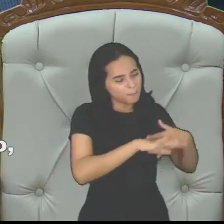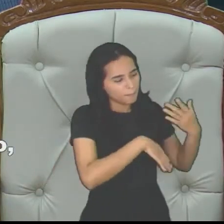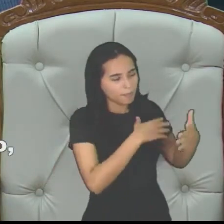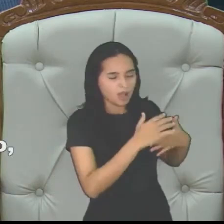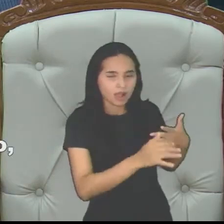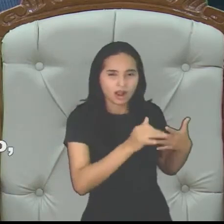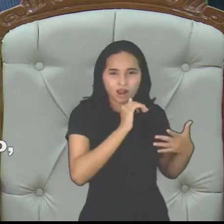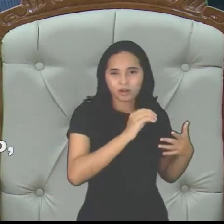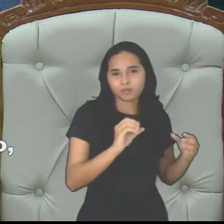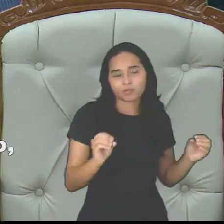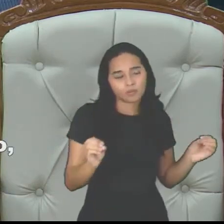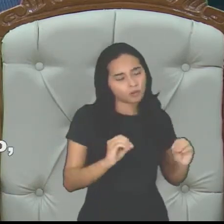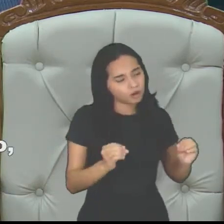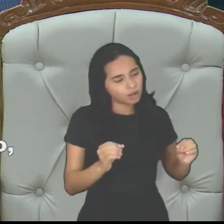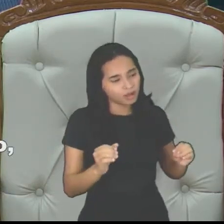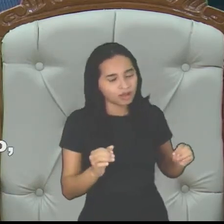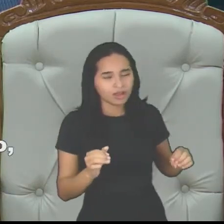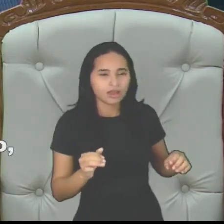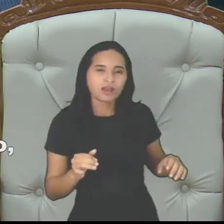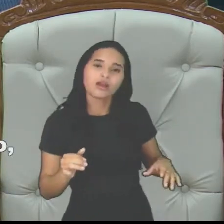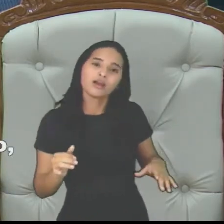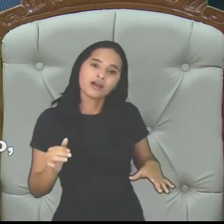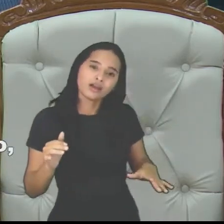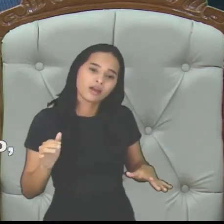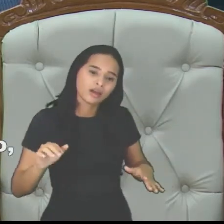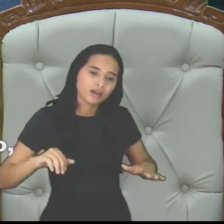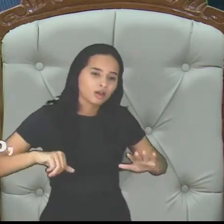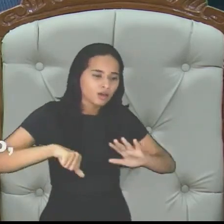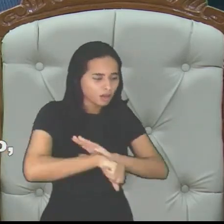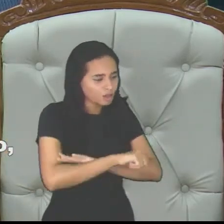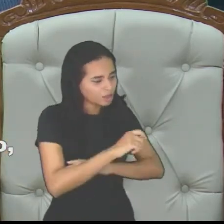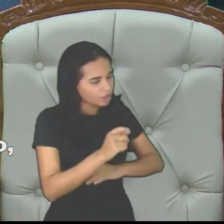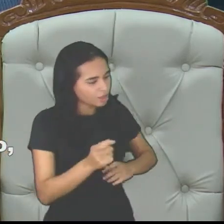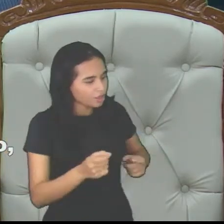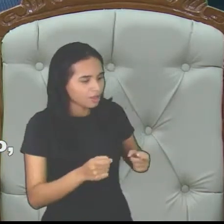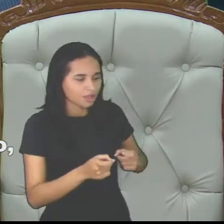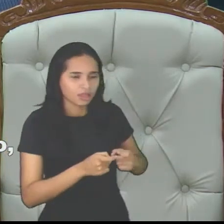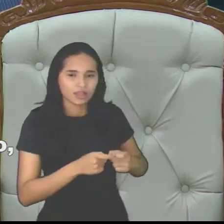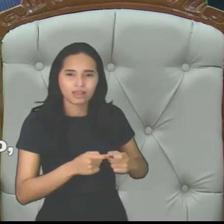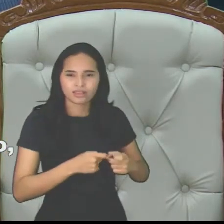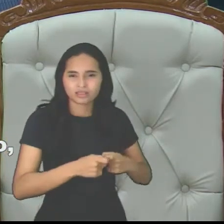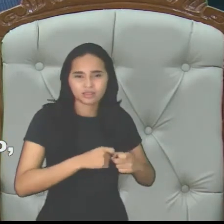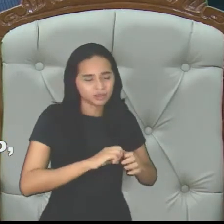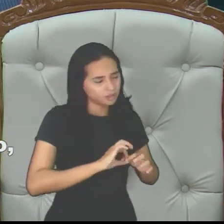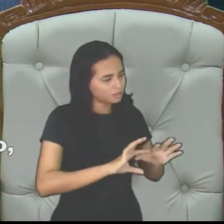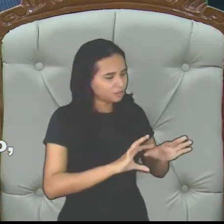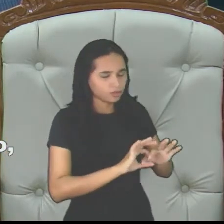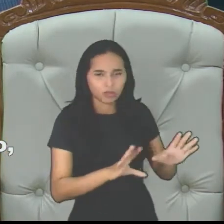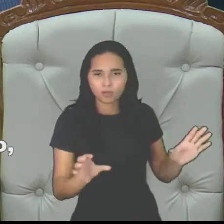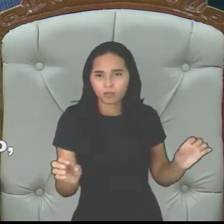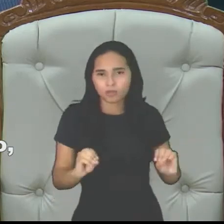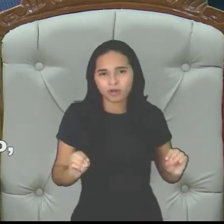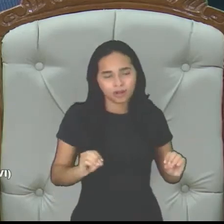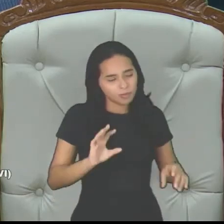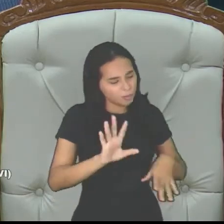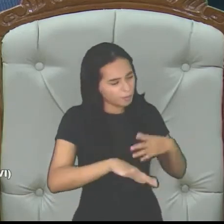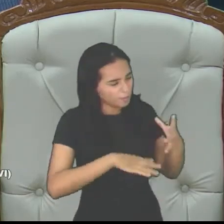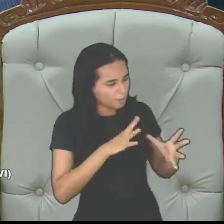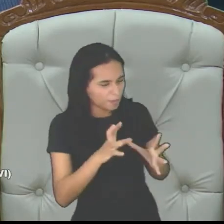bebedeiras, não em imoralidade sexual e devassidão, não em desavença